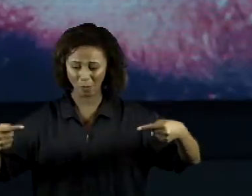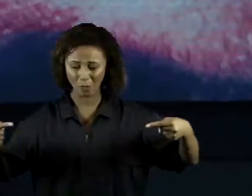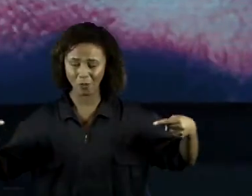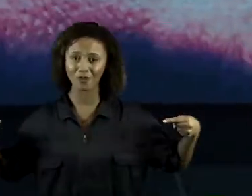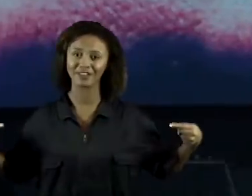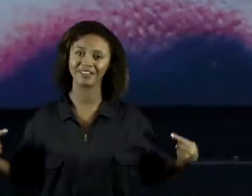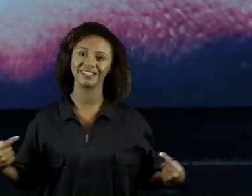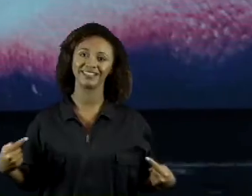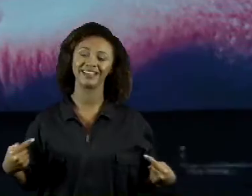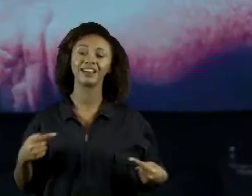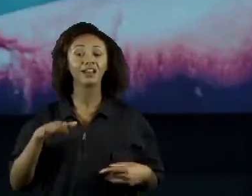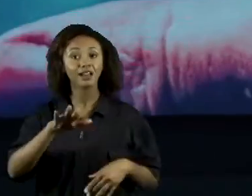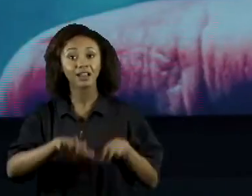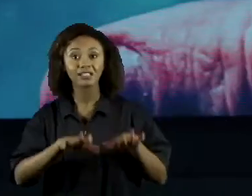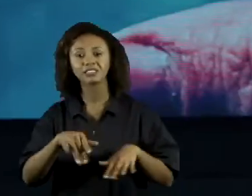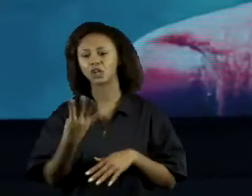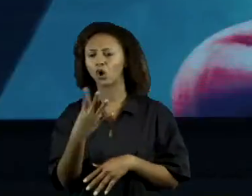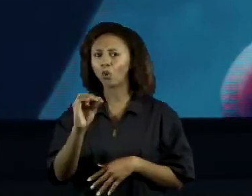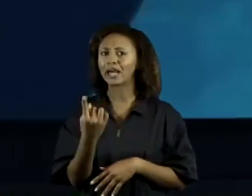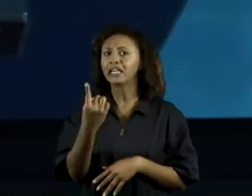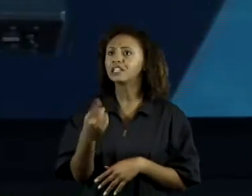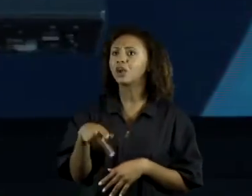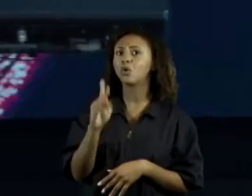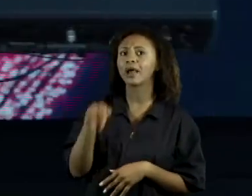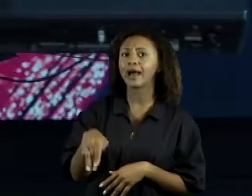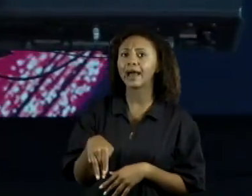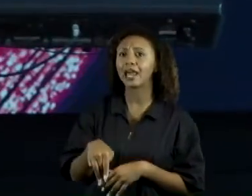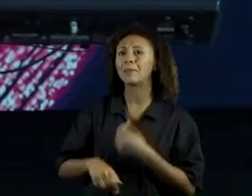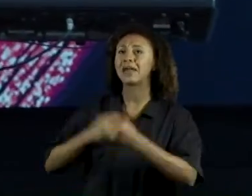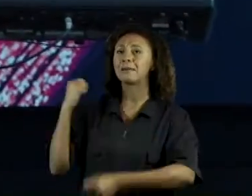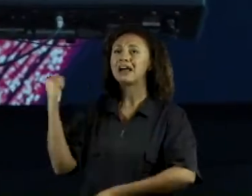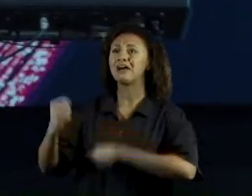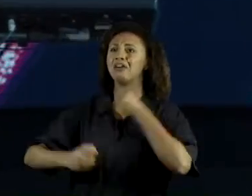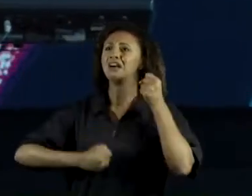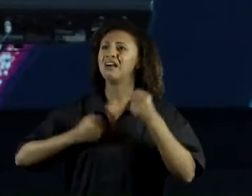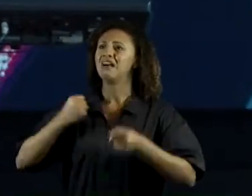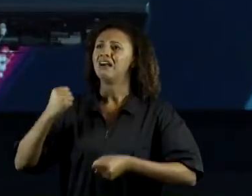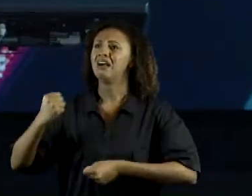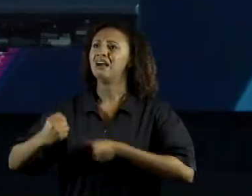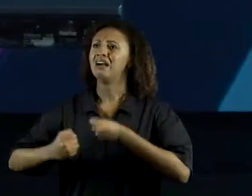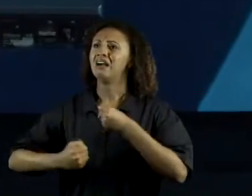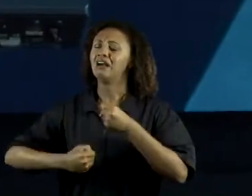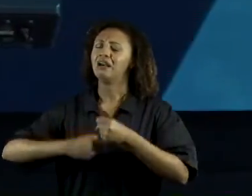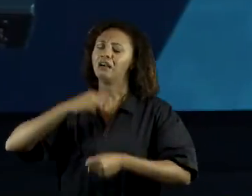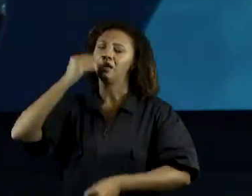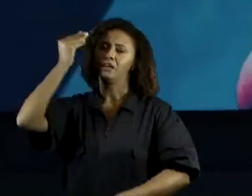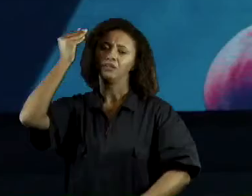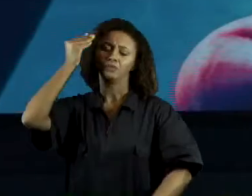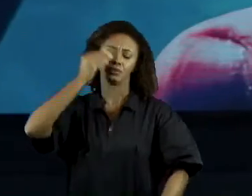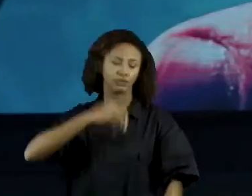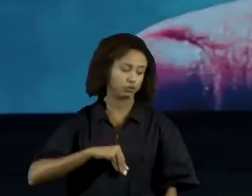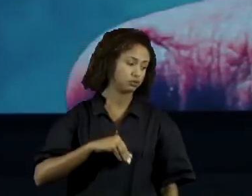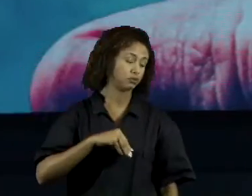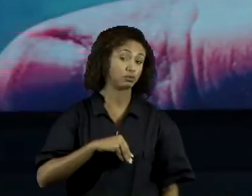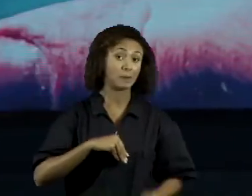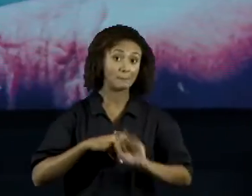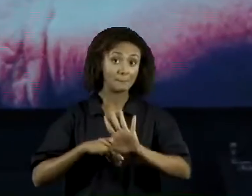Camarada que correu 41 quilômetros e parou, ele fracassou. Mas se ele